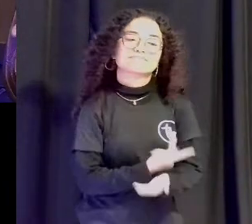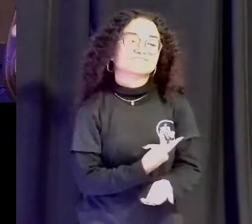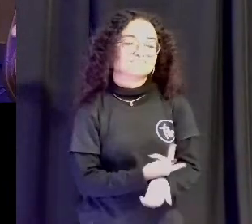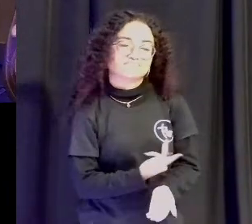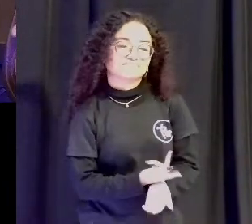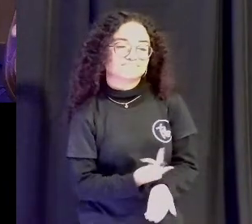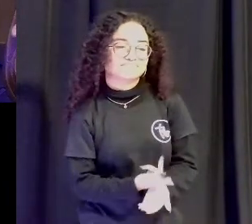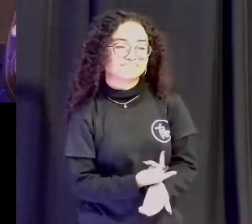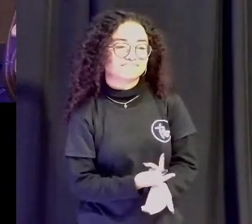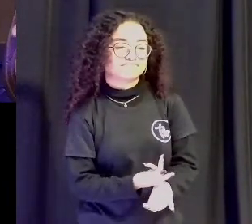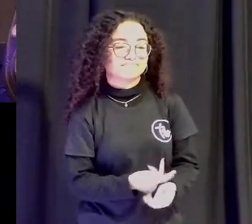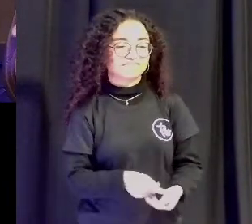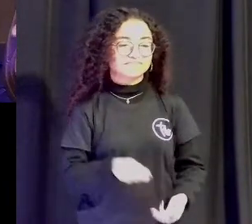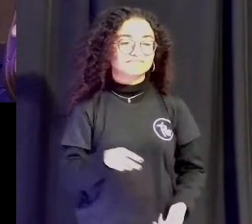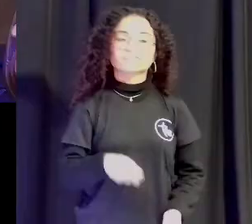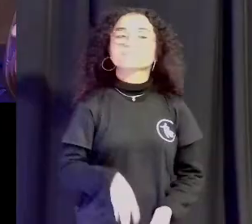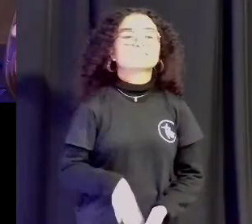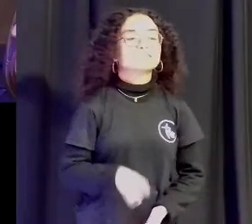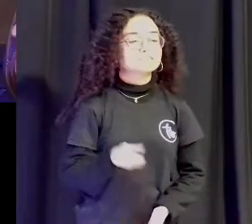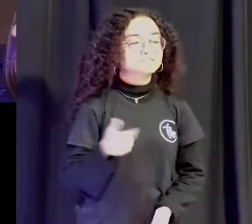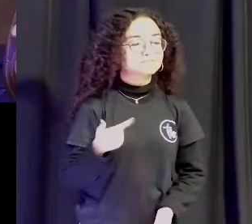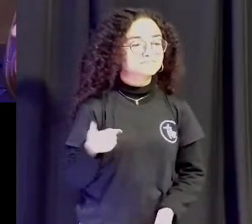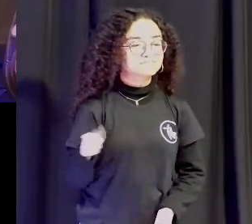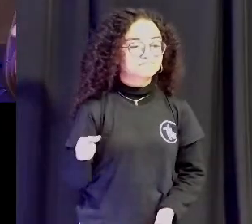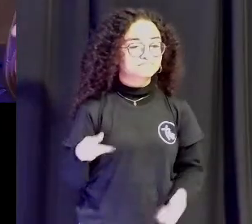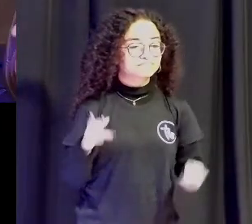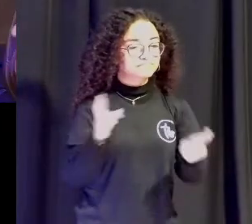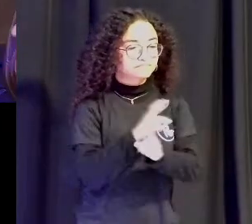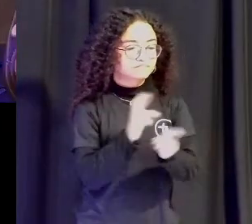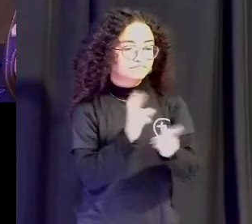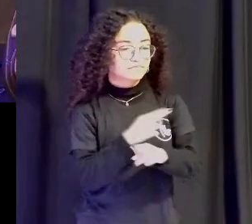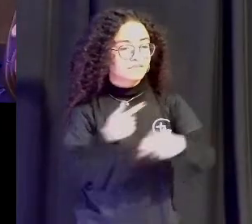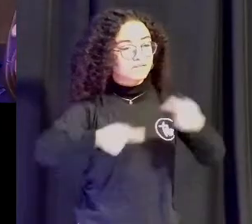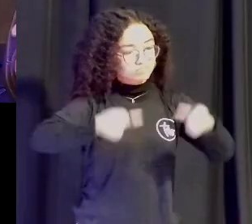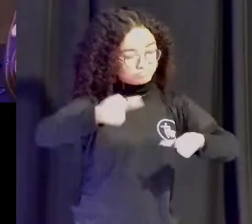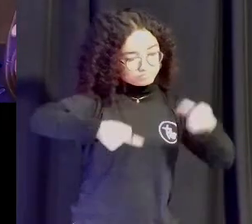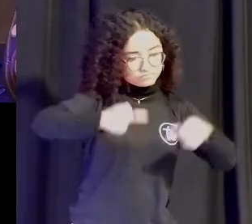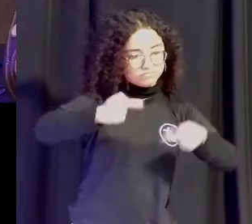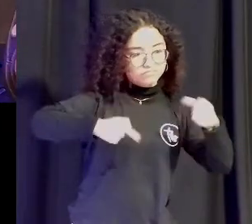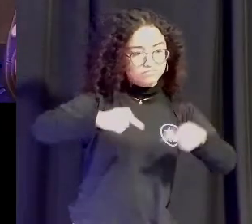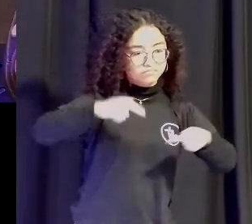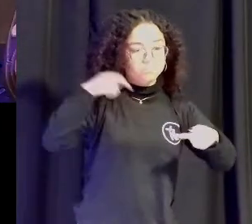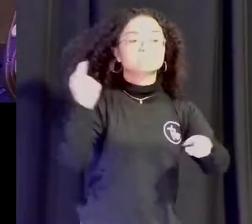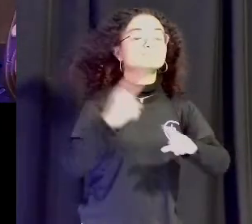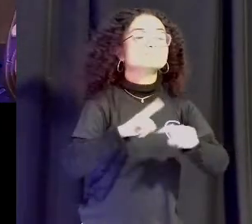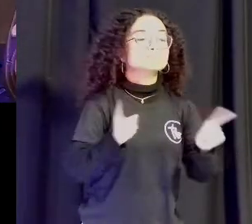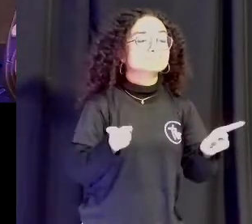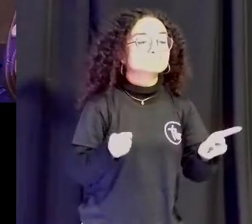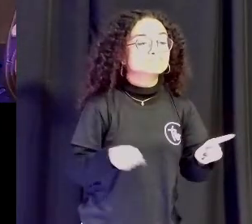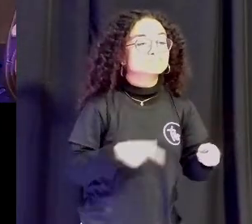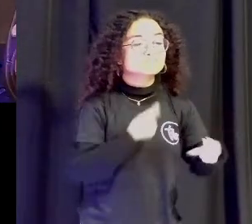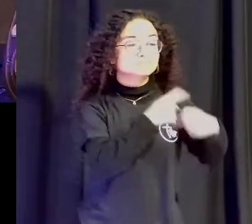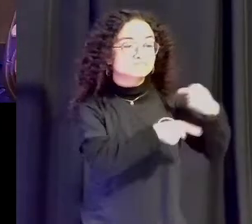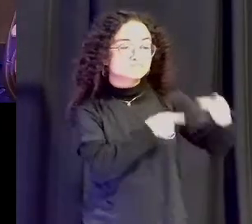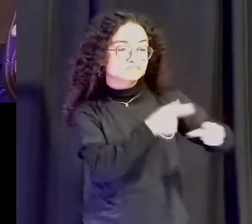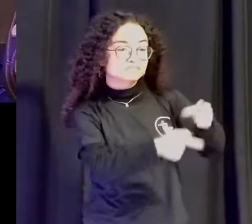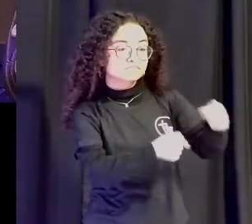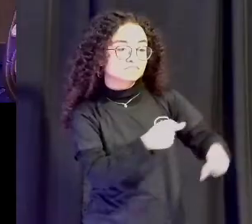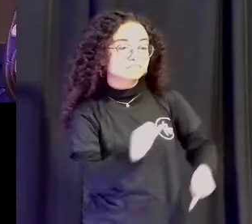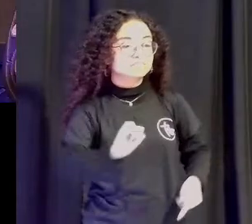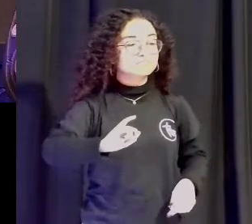Não estou falando de política. Eu estou falando que na tradição judaica, a mão direita